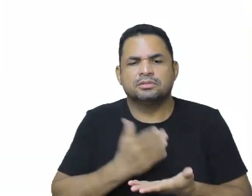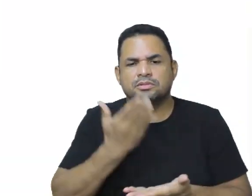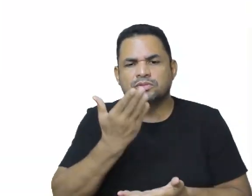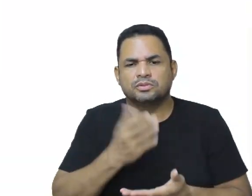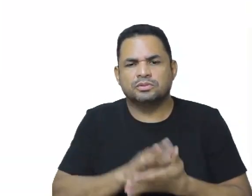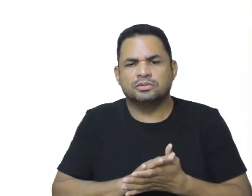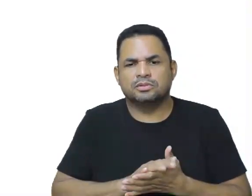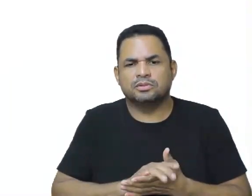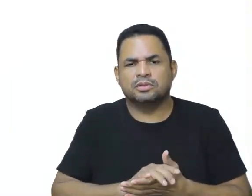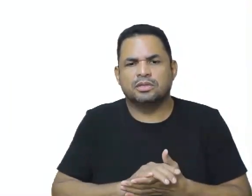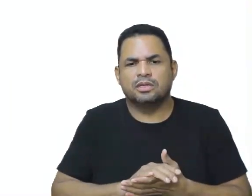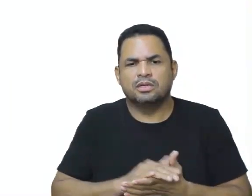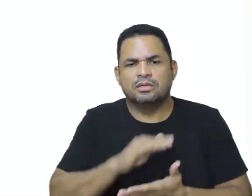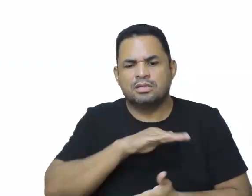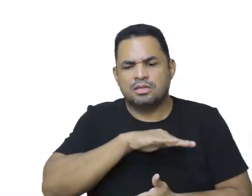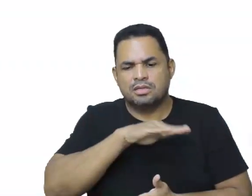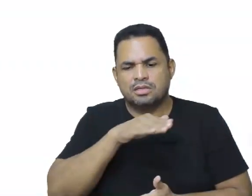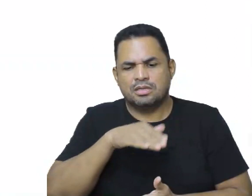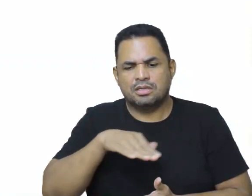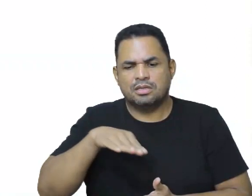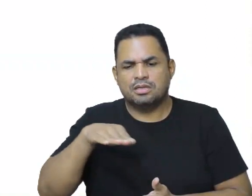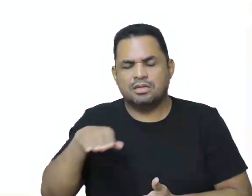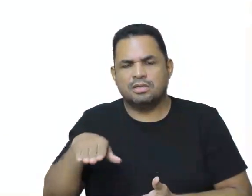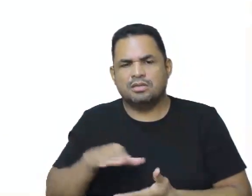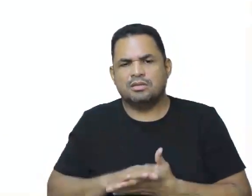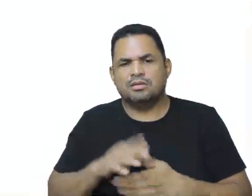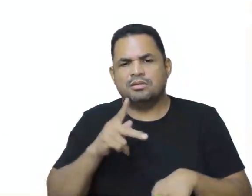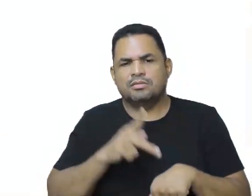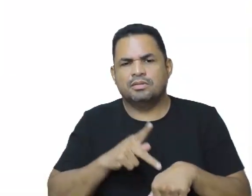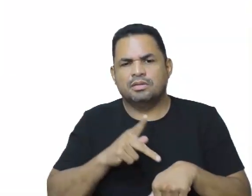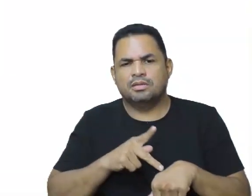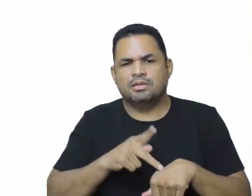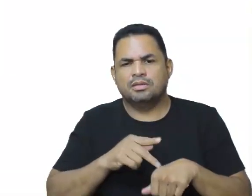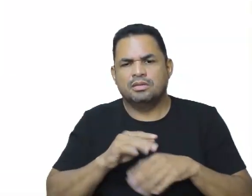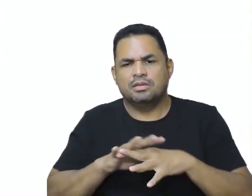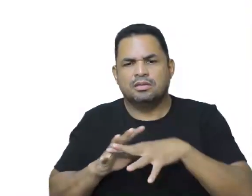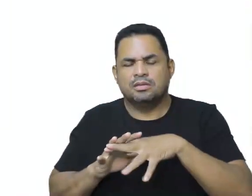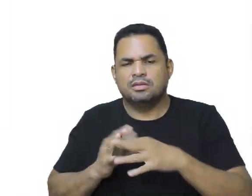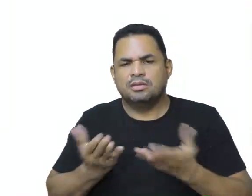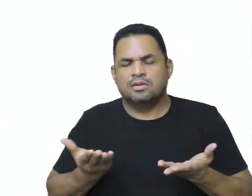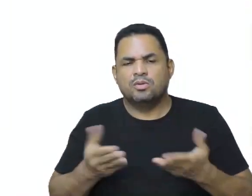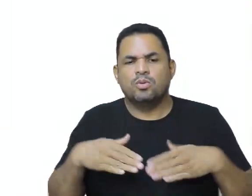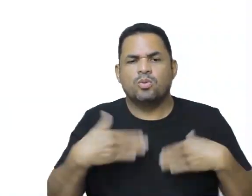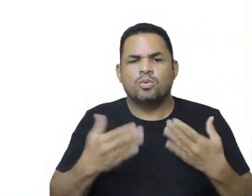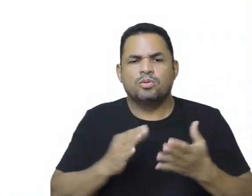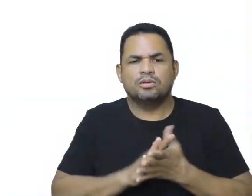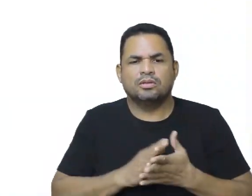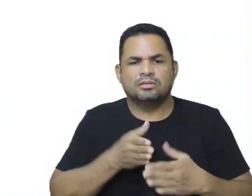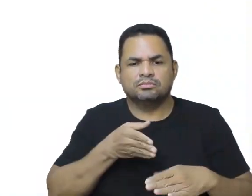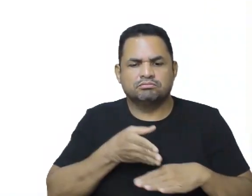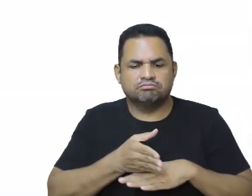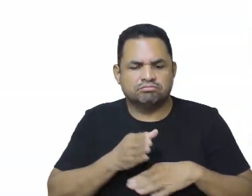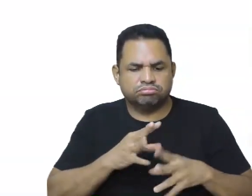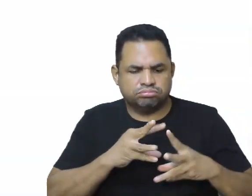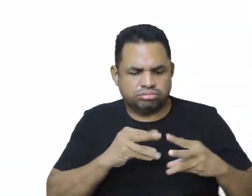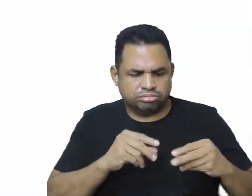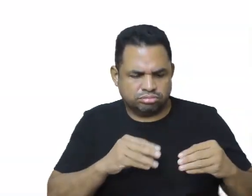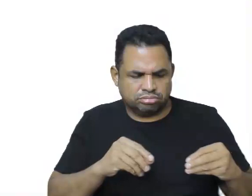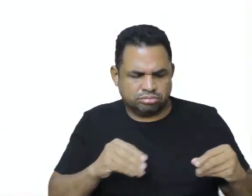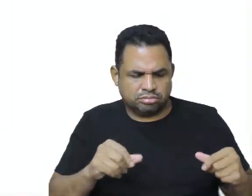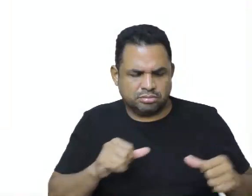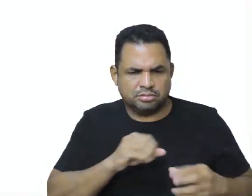terrestre. A partir do momento que essa estrutura é desgastada, ela vai ser erodida, vai ser desgastada e